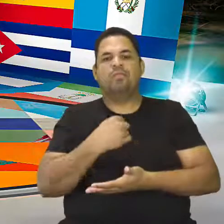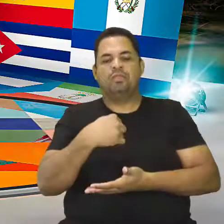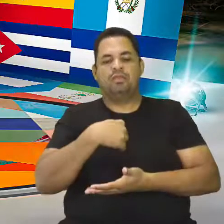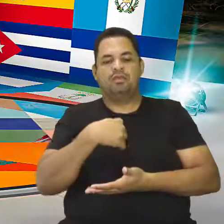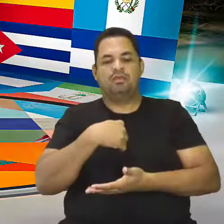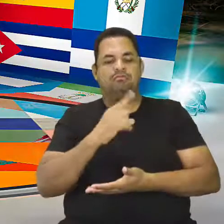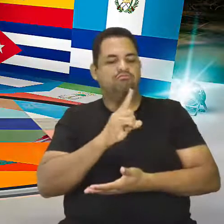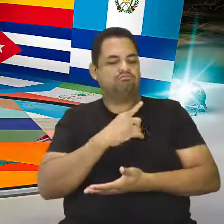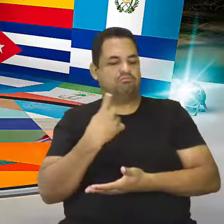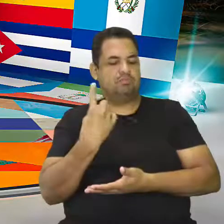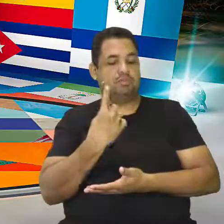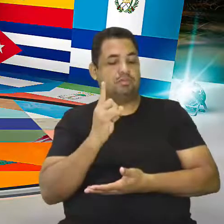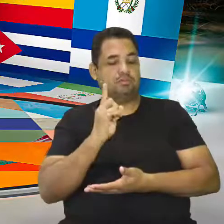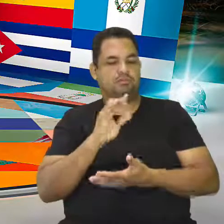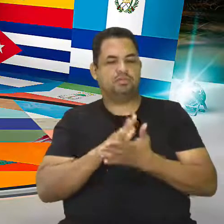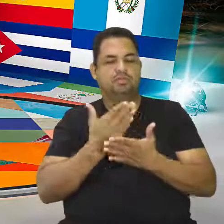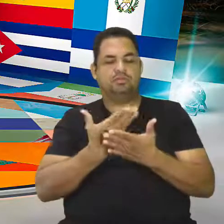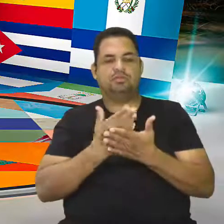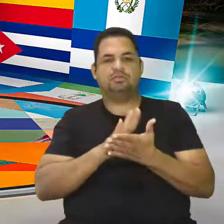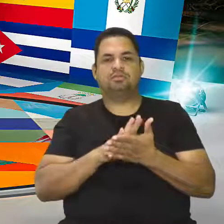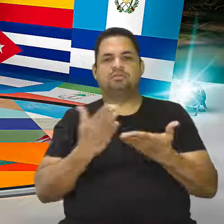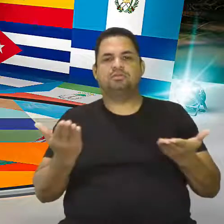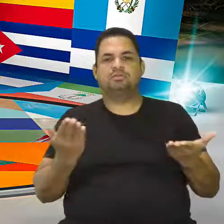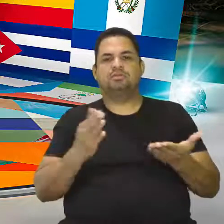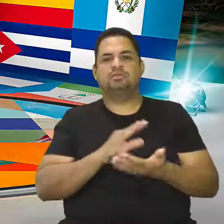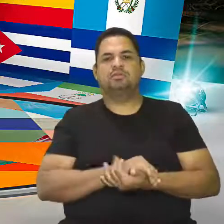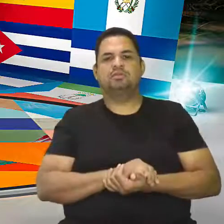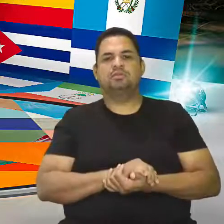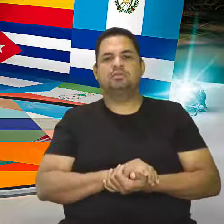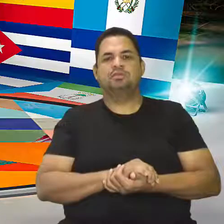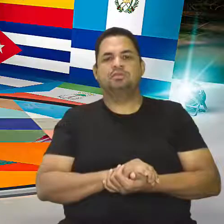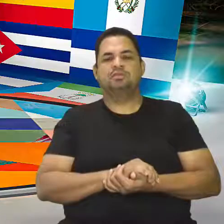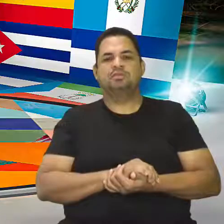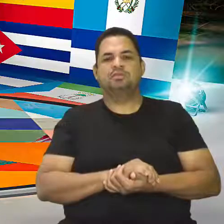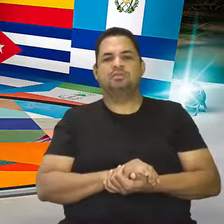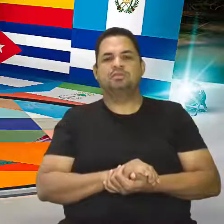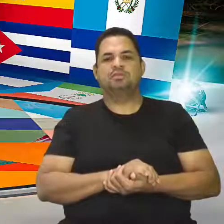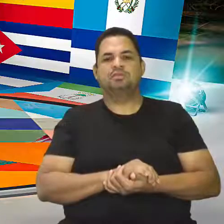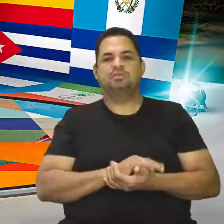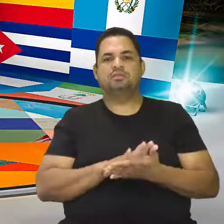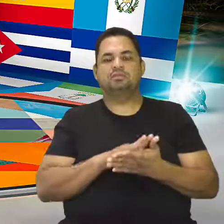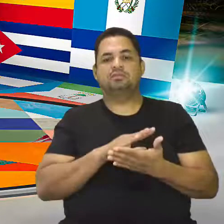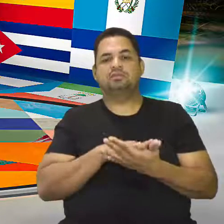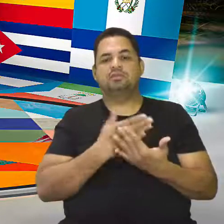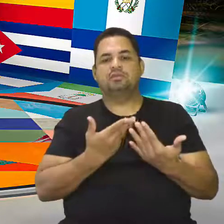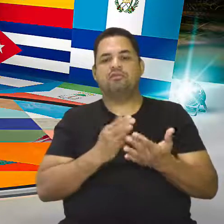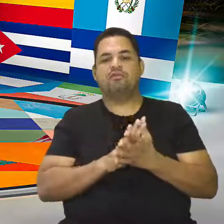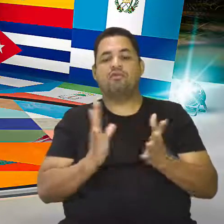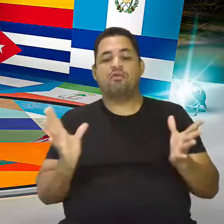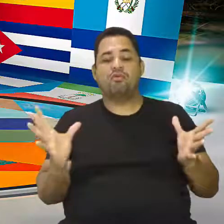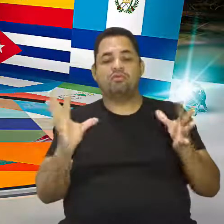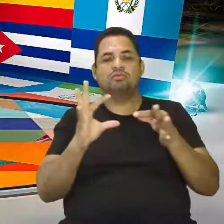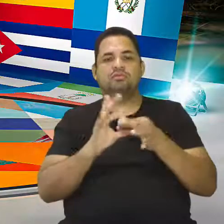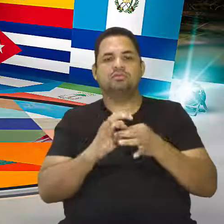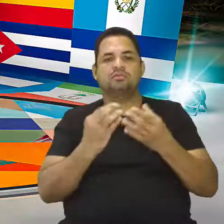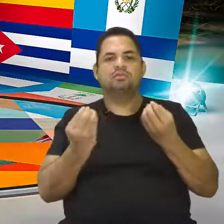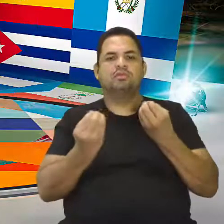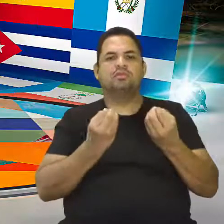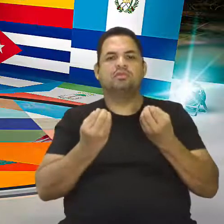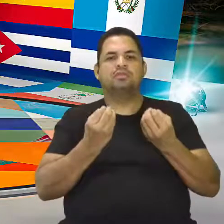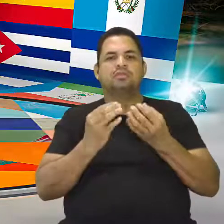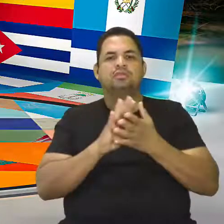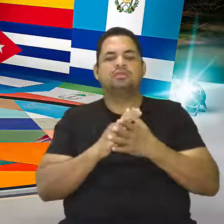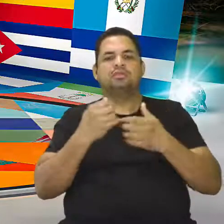sou tradutor. O que eu vou fazer no dia da prova do Enem, Aila? Eu vou contextualizar. Como